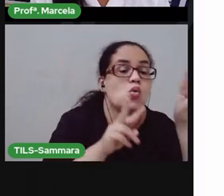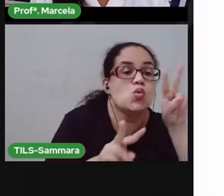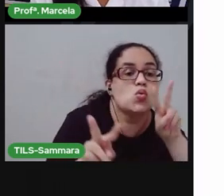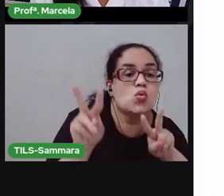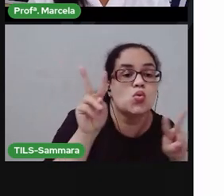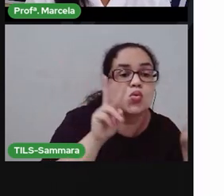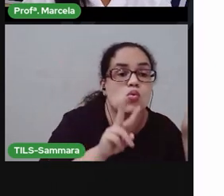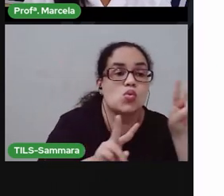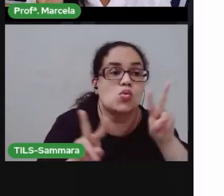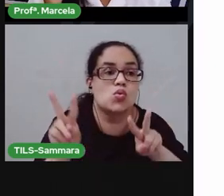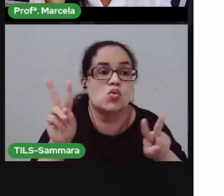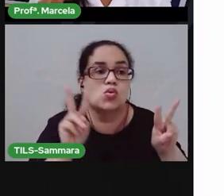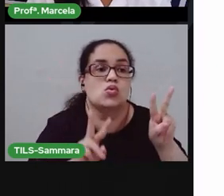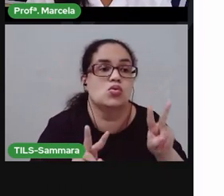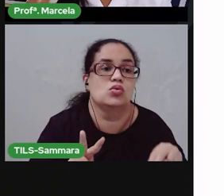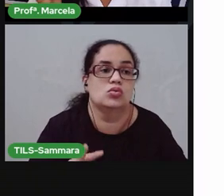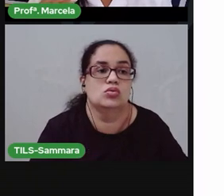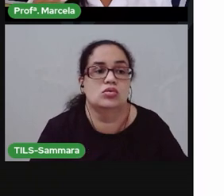em cada